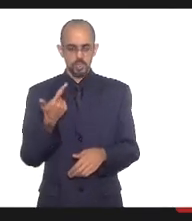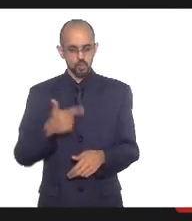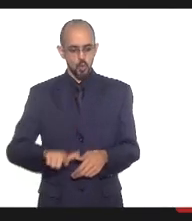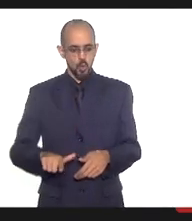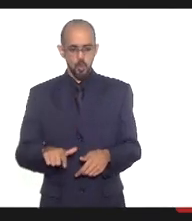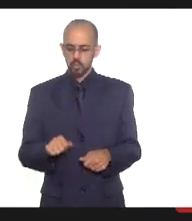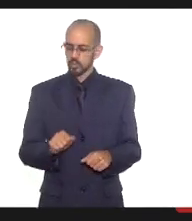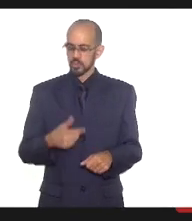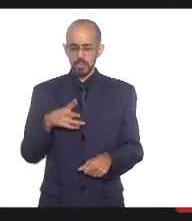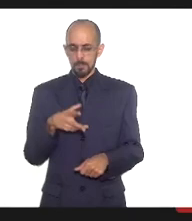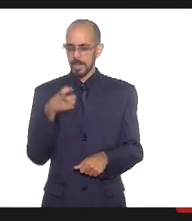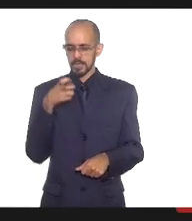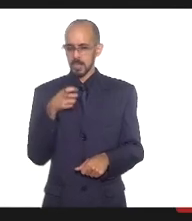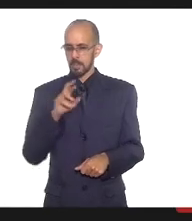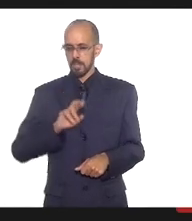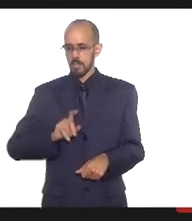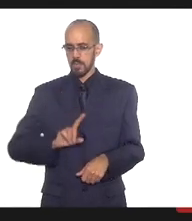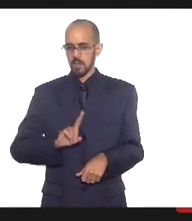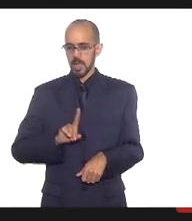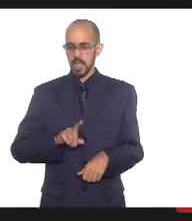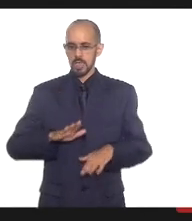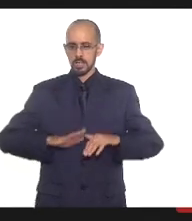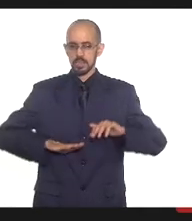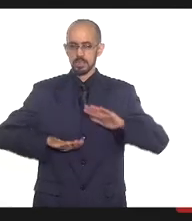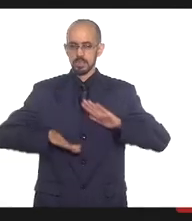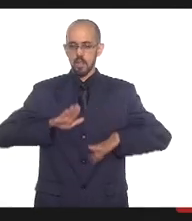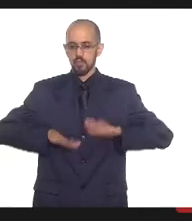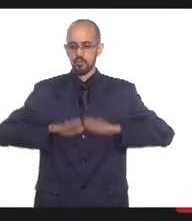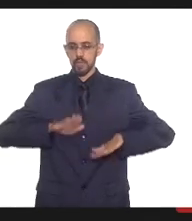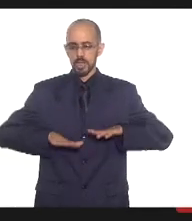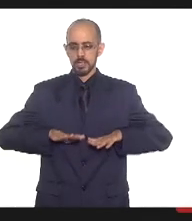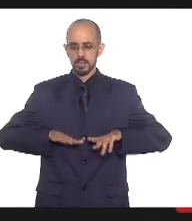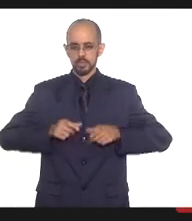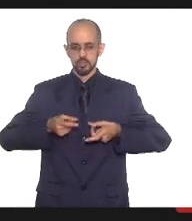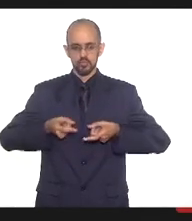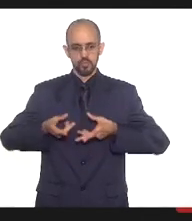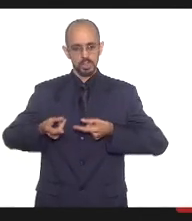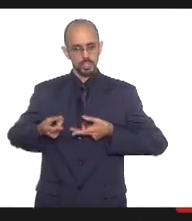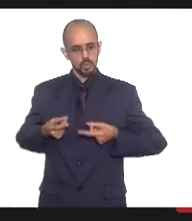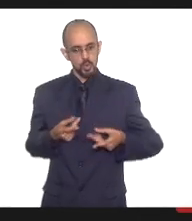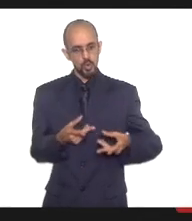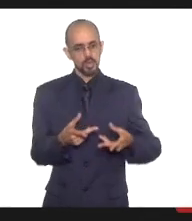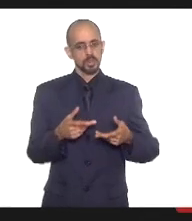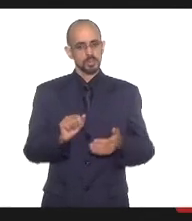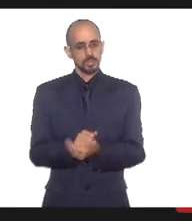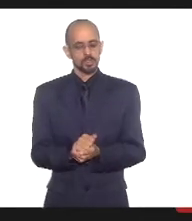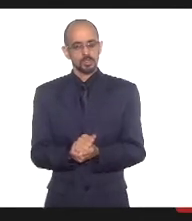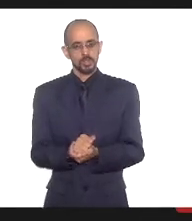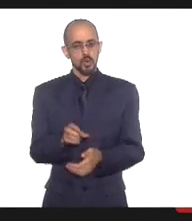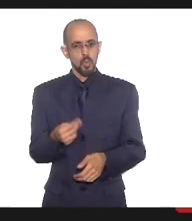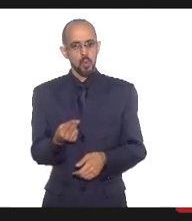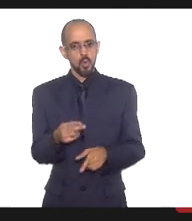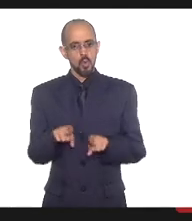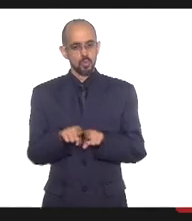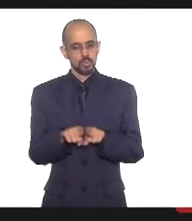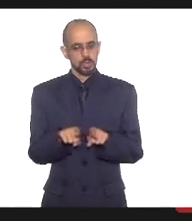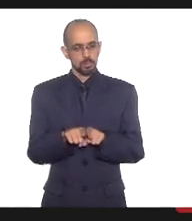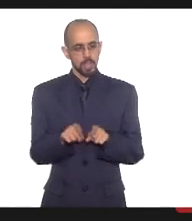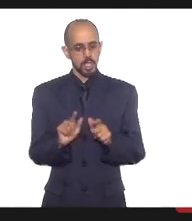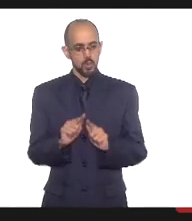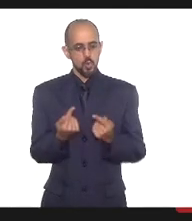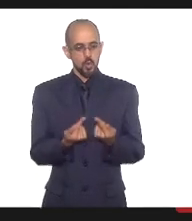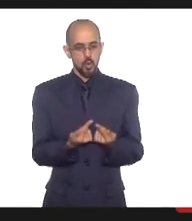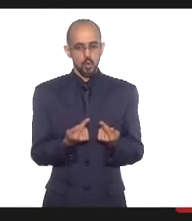outros a gente vê que não talvez os Comerciantes e os Comerciários né porque ele também é um grupo